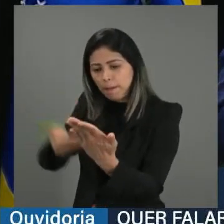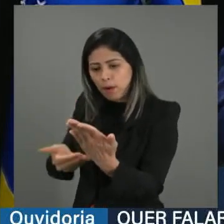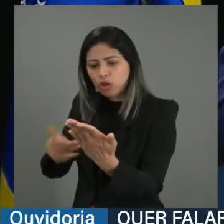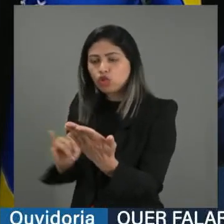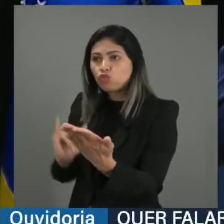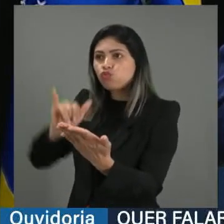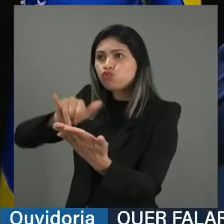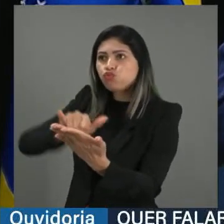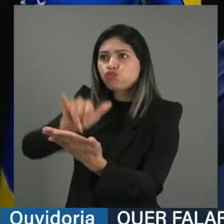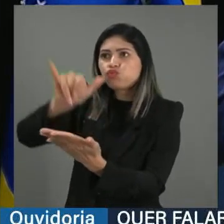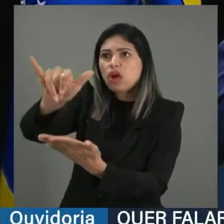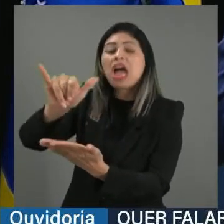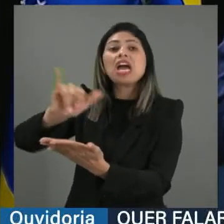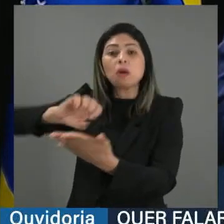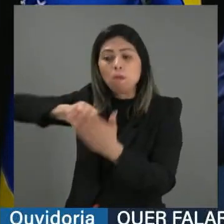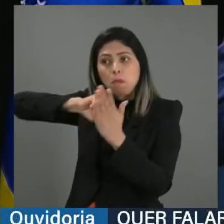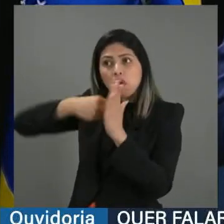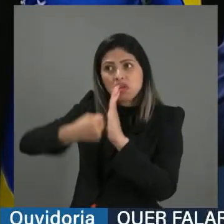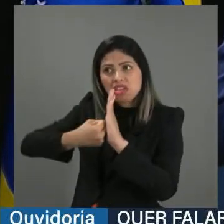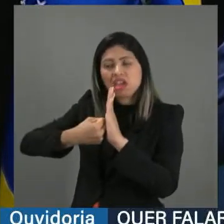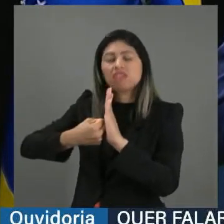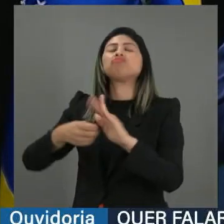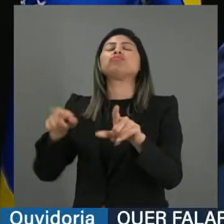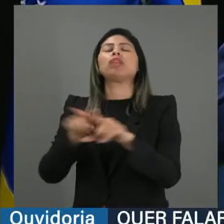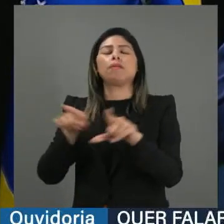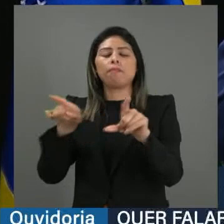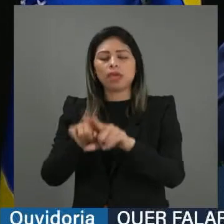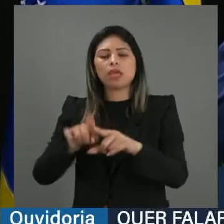temos jornalistas com contas bancárias